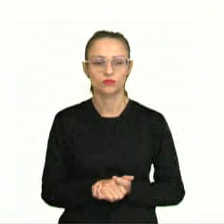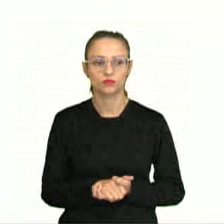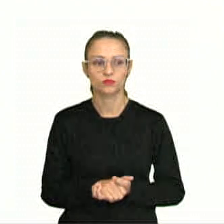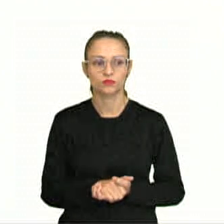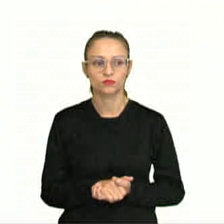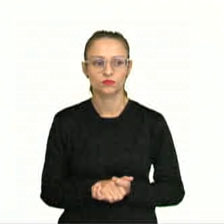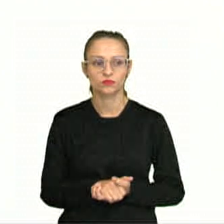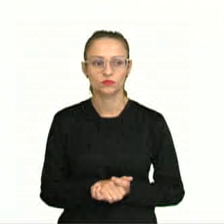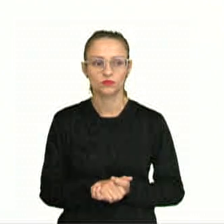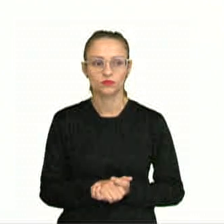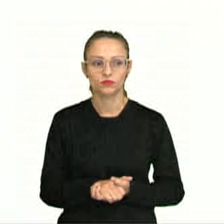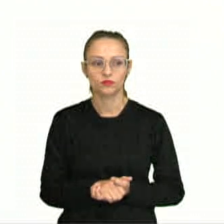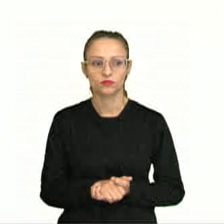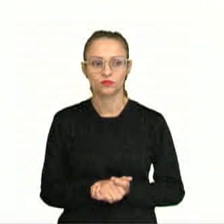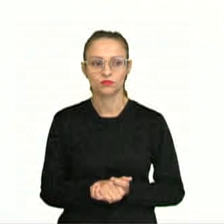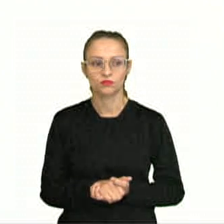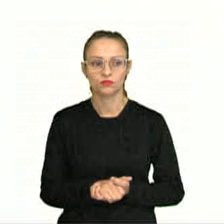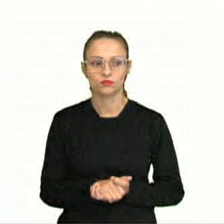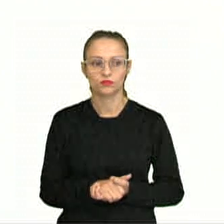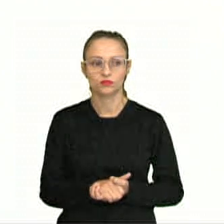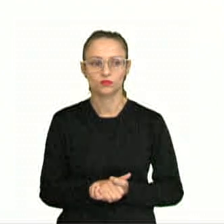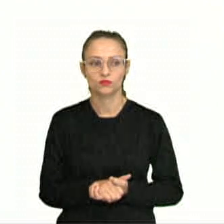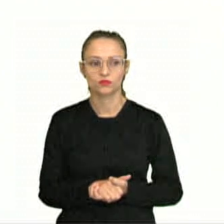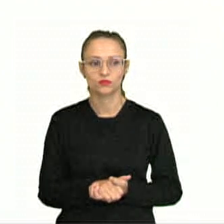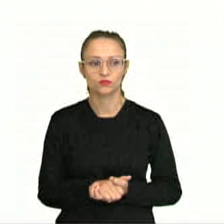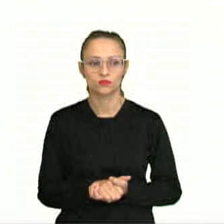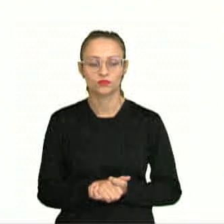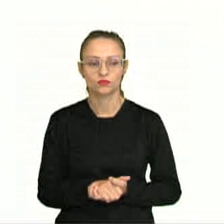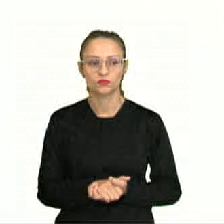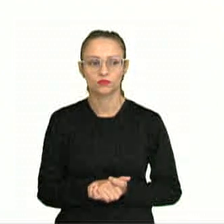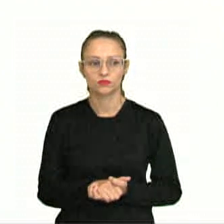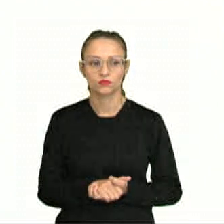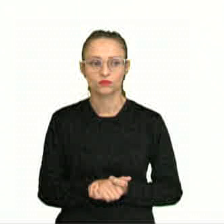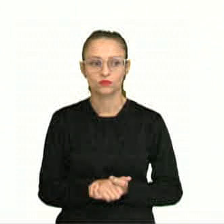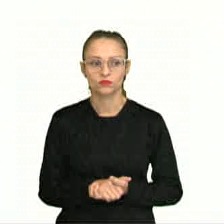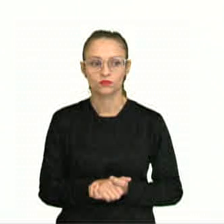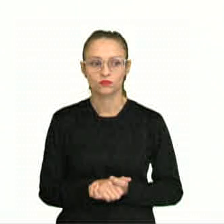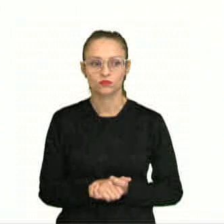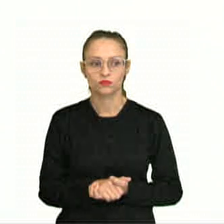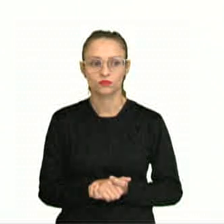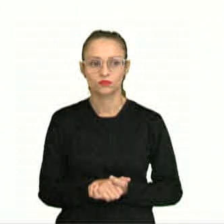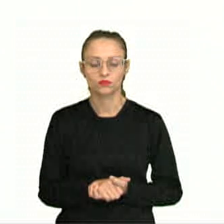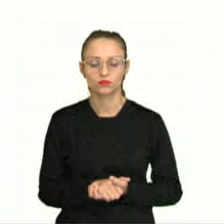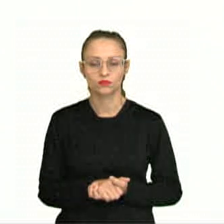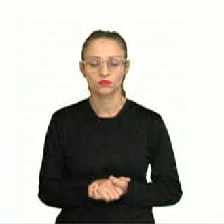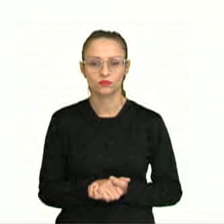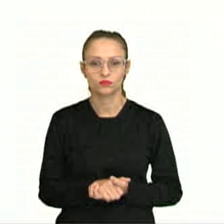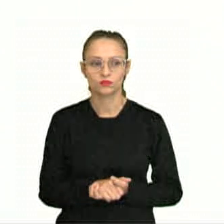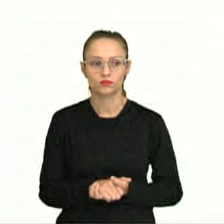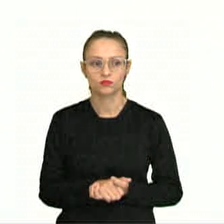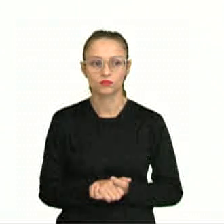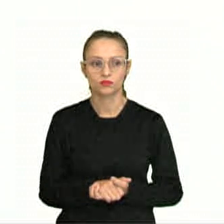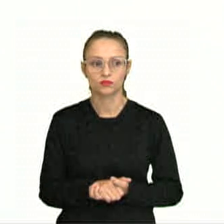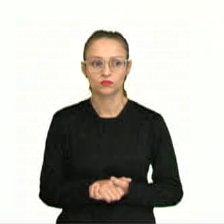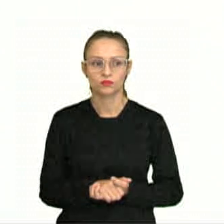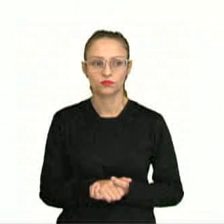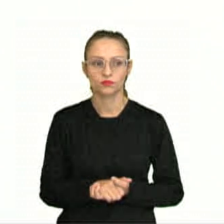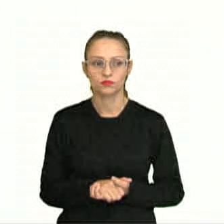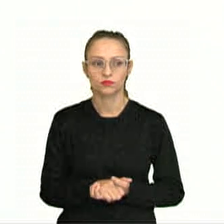quería saber qué habían llevado y yo dice, la tarea, maestra, la